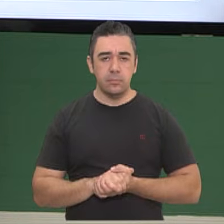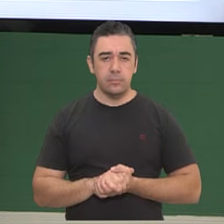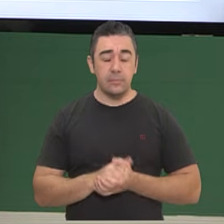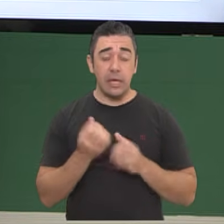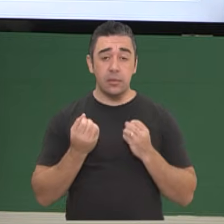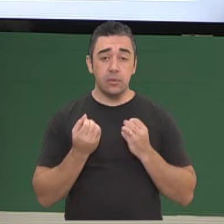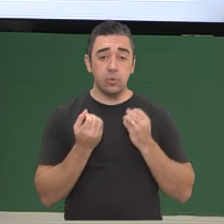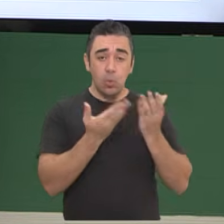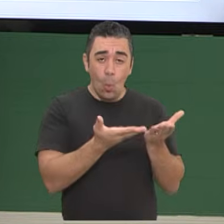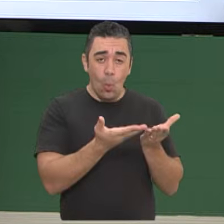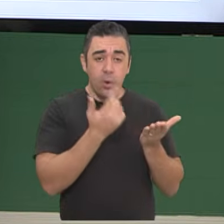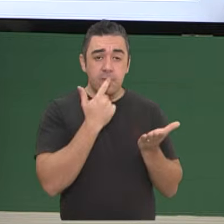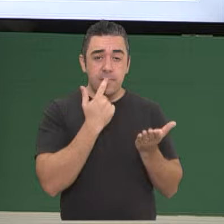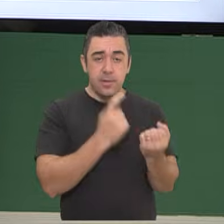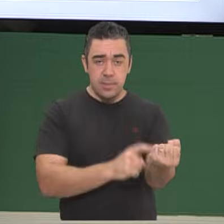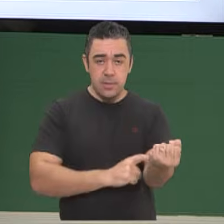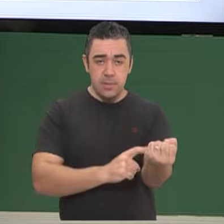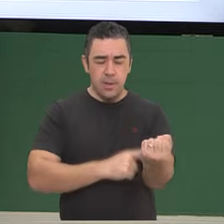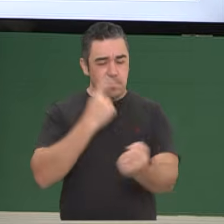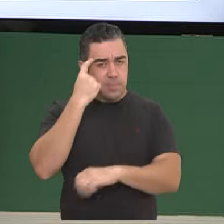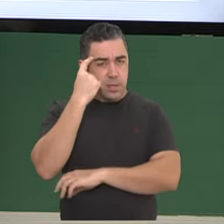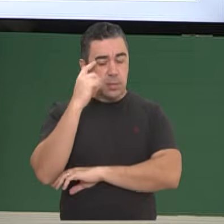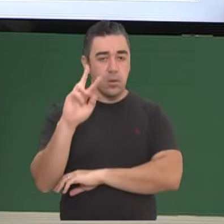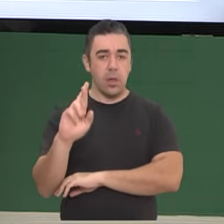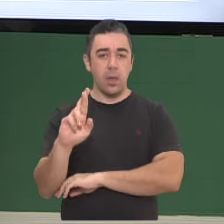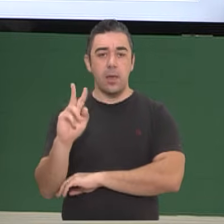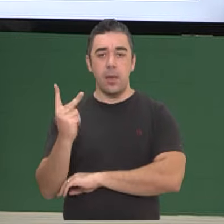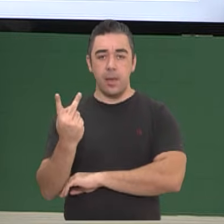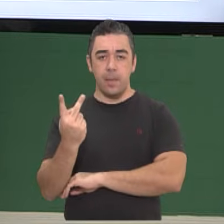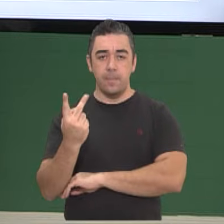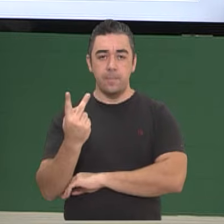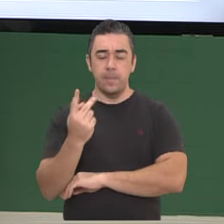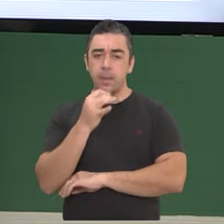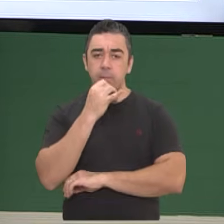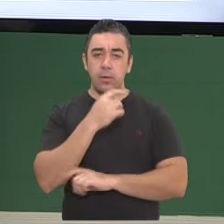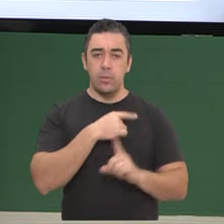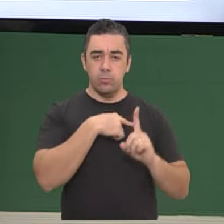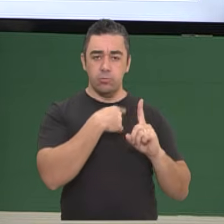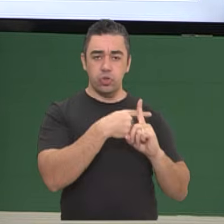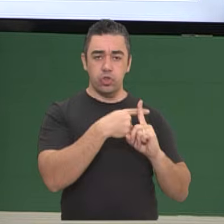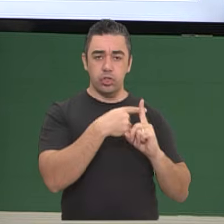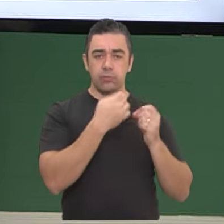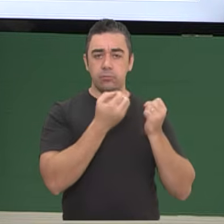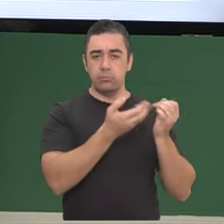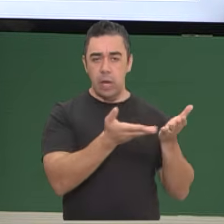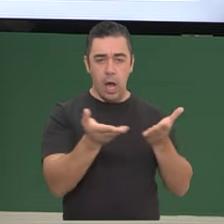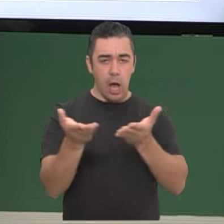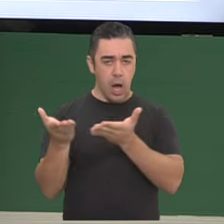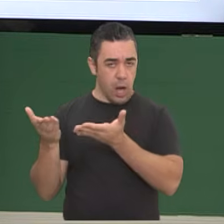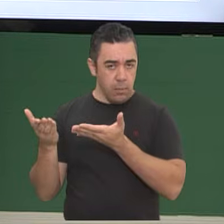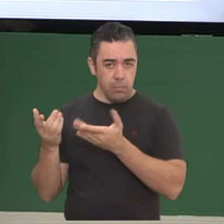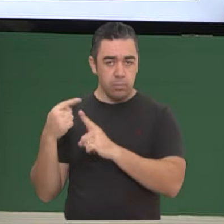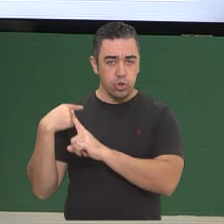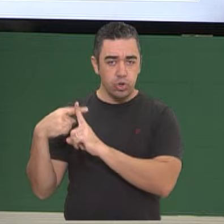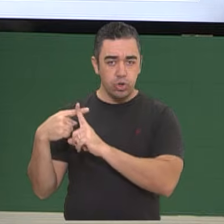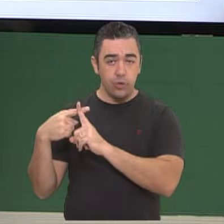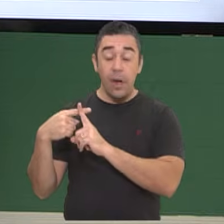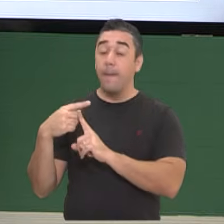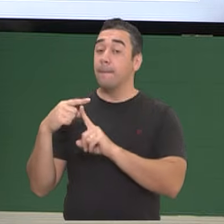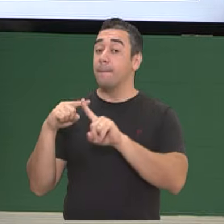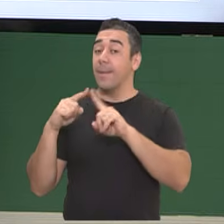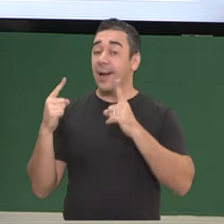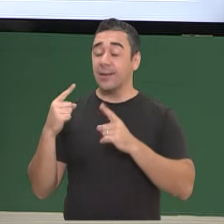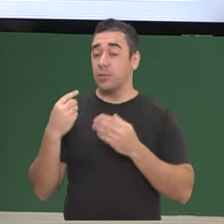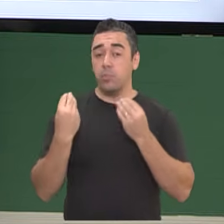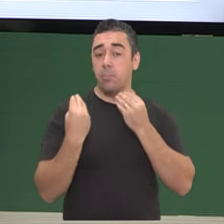Doação de sangue. Pensando agora no fator RH. Quem é do tipo positivo pode doar para quem é positivo, mas não pode doar para